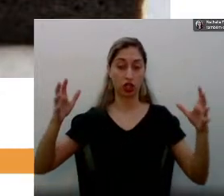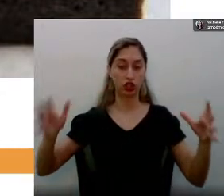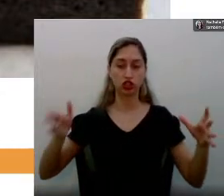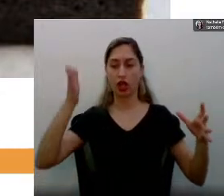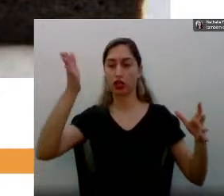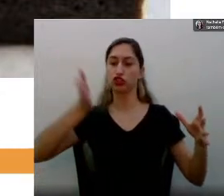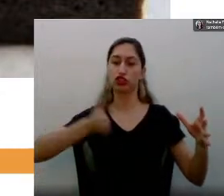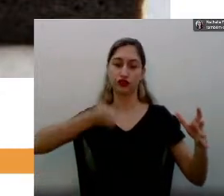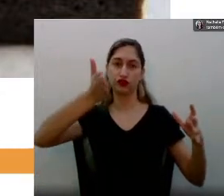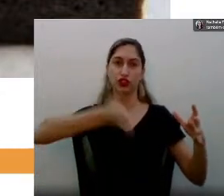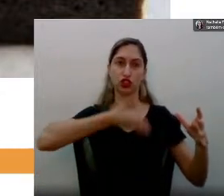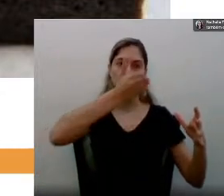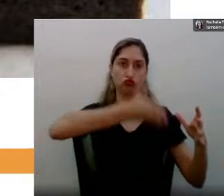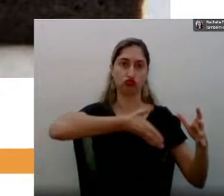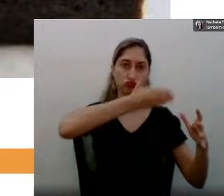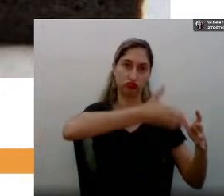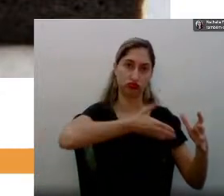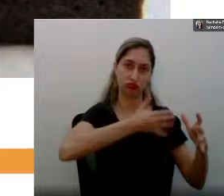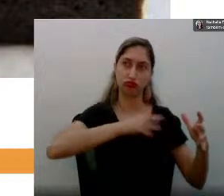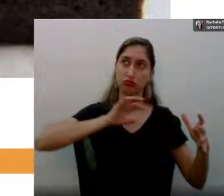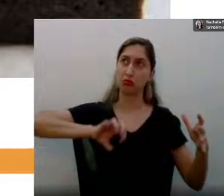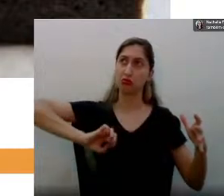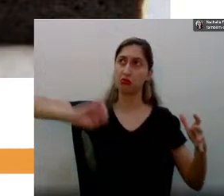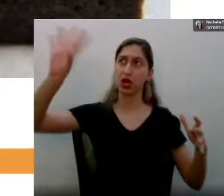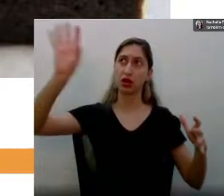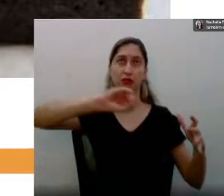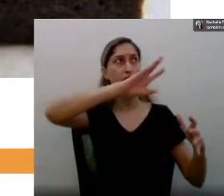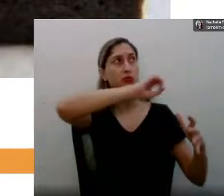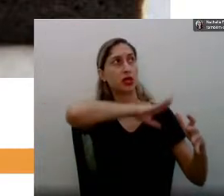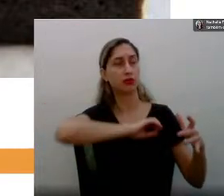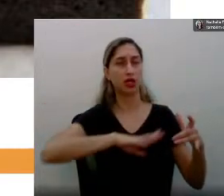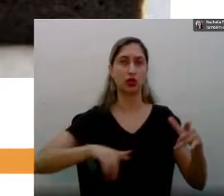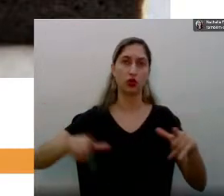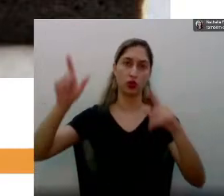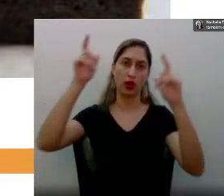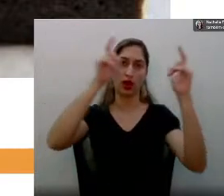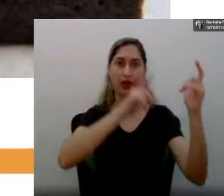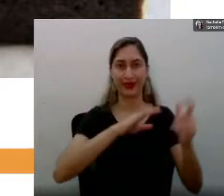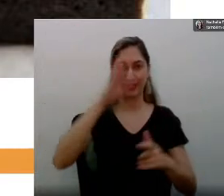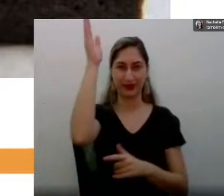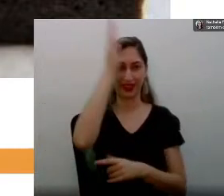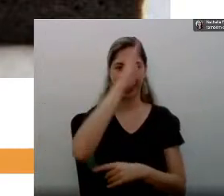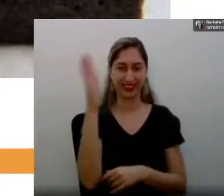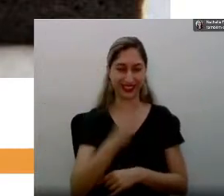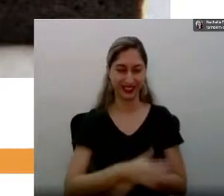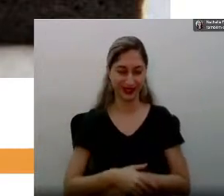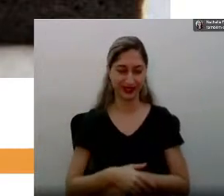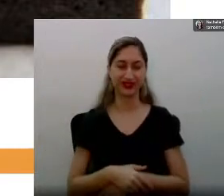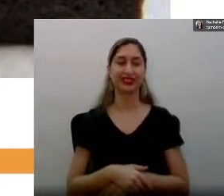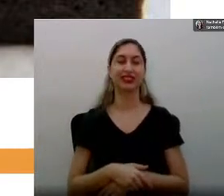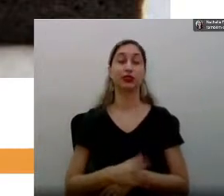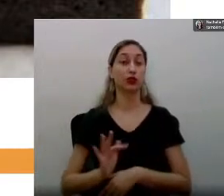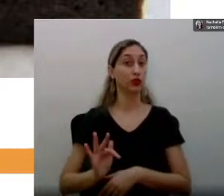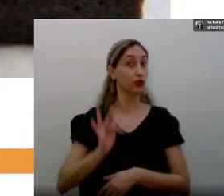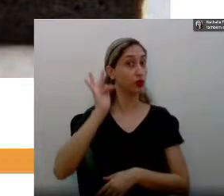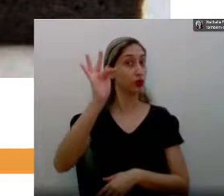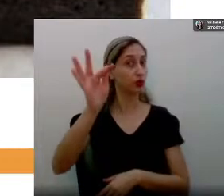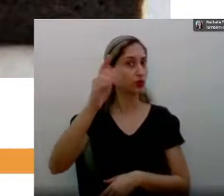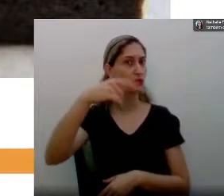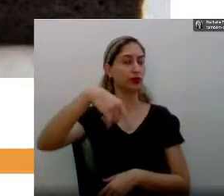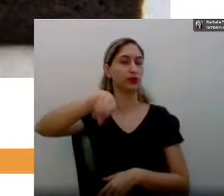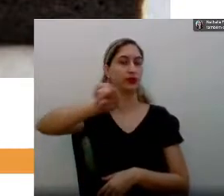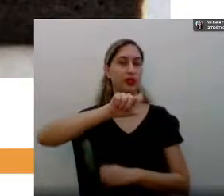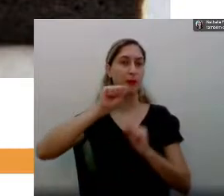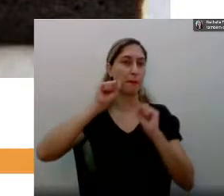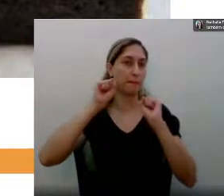espalhado pelo Brasil tá então quando a gente puder sair de novo né A e a música é daqui de BH